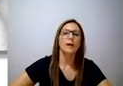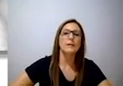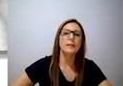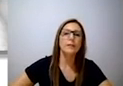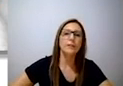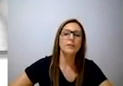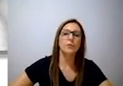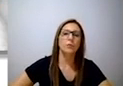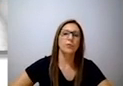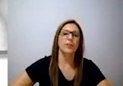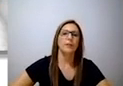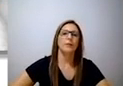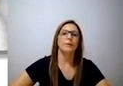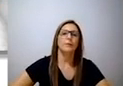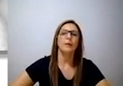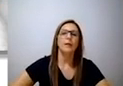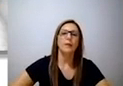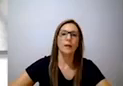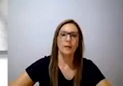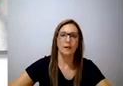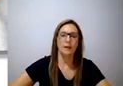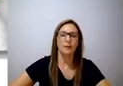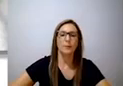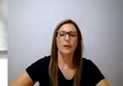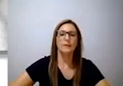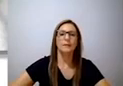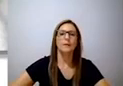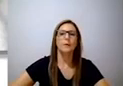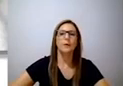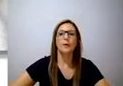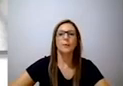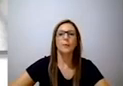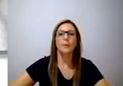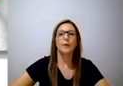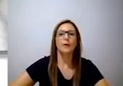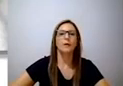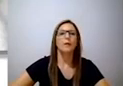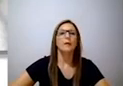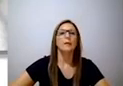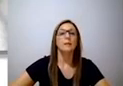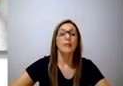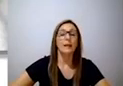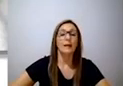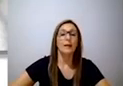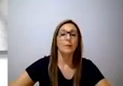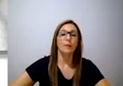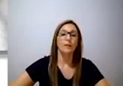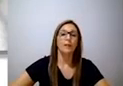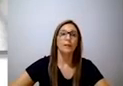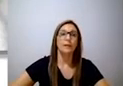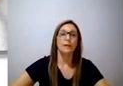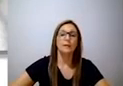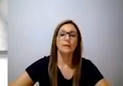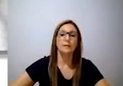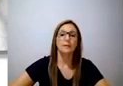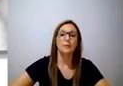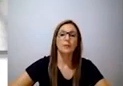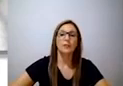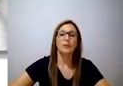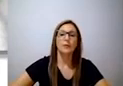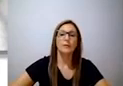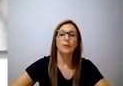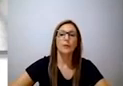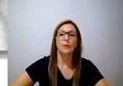A sífilis congênita, que é aquela que passa da mãe para o bebê. Nela, a mãe infectada, ela